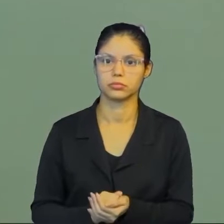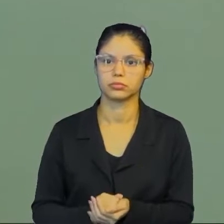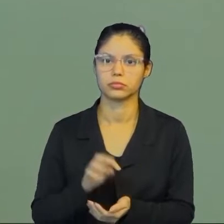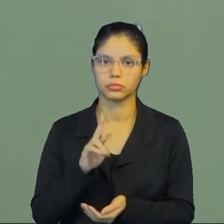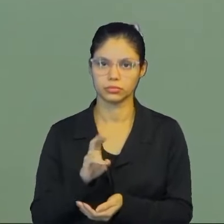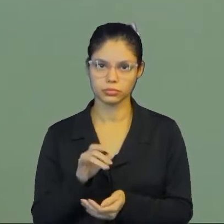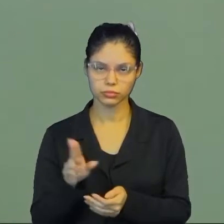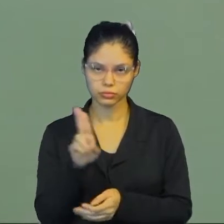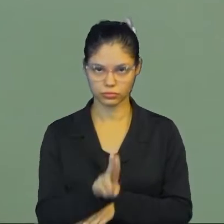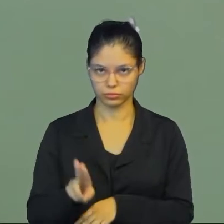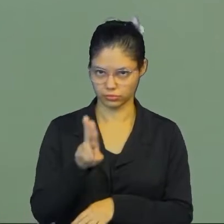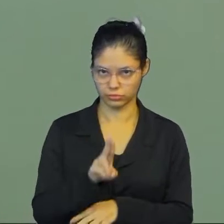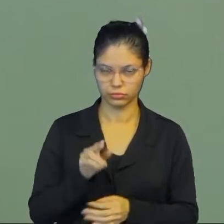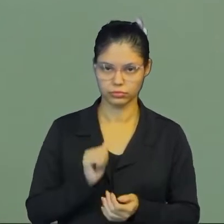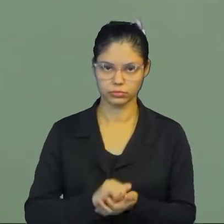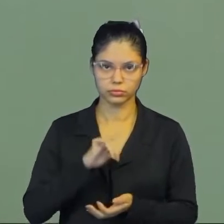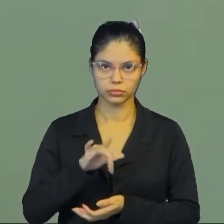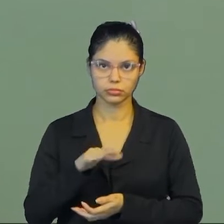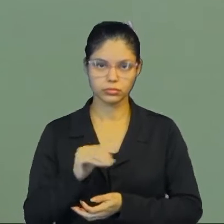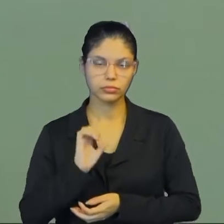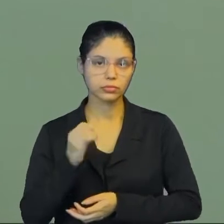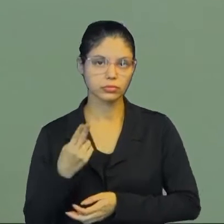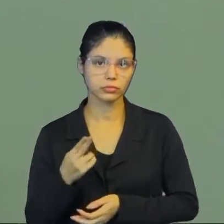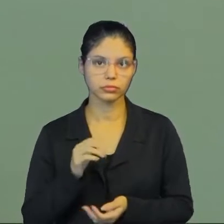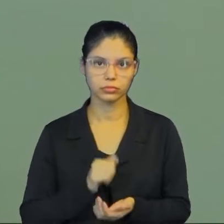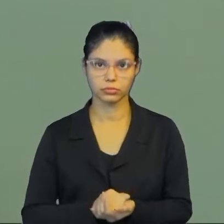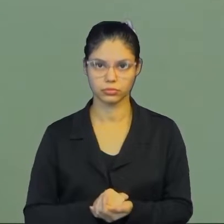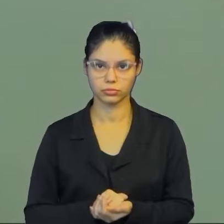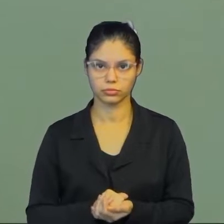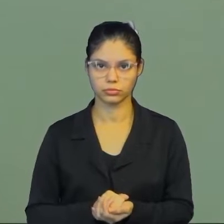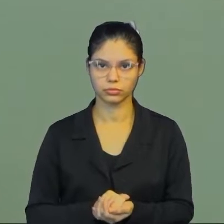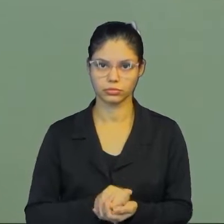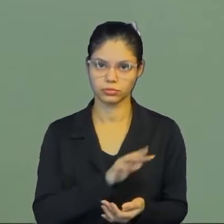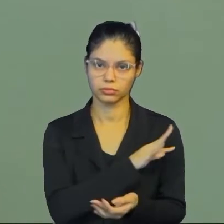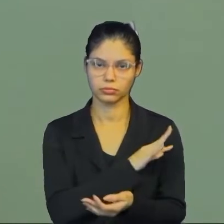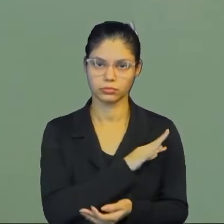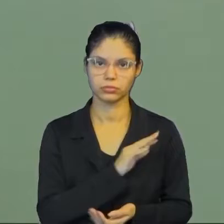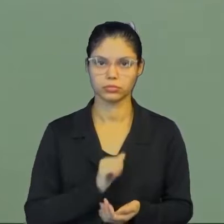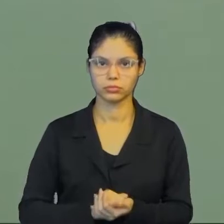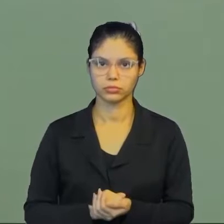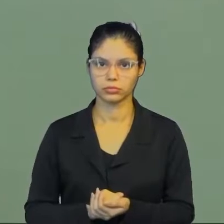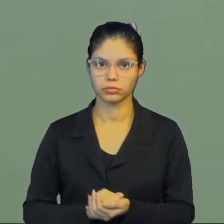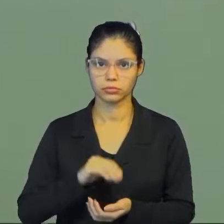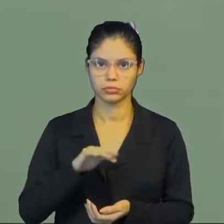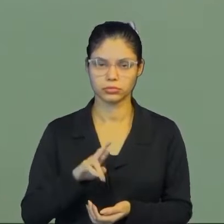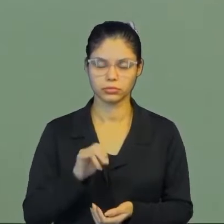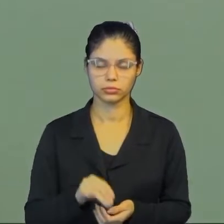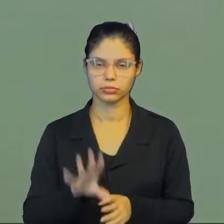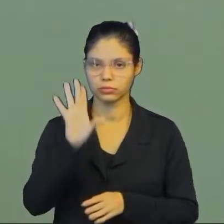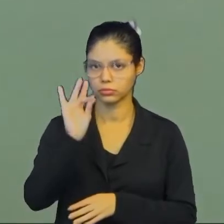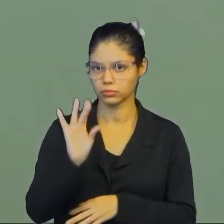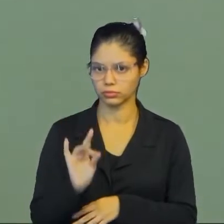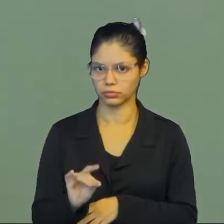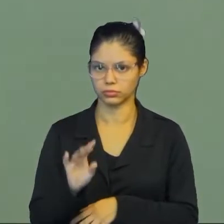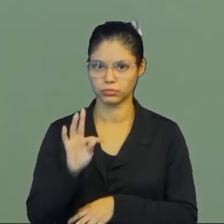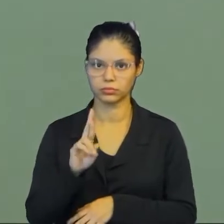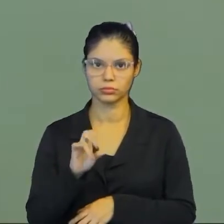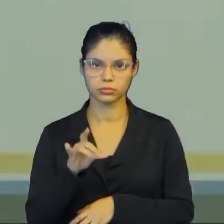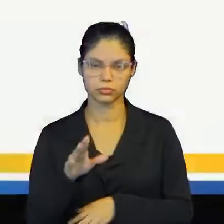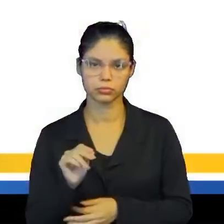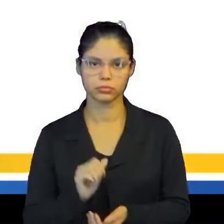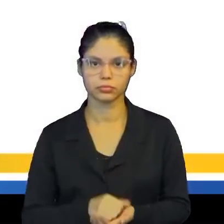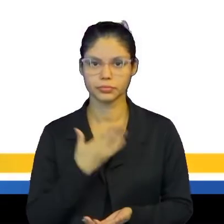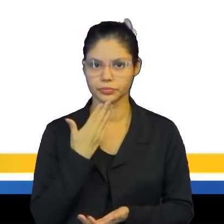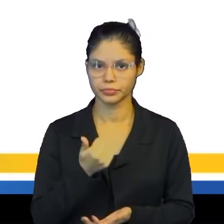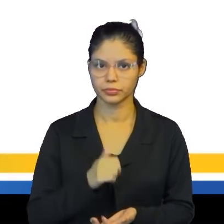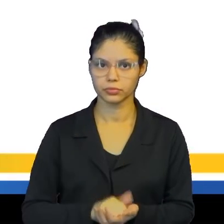técnica, se você vai utilizar a técnica moulage, ou a técnica vetorizada. E aí a gente vai entender um pouquinho de cada técnica,